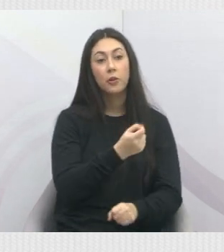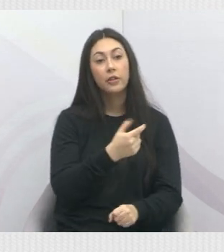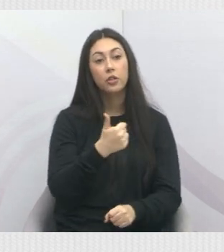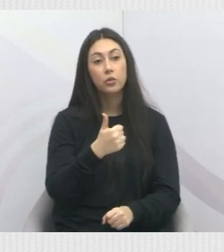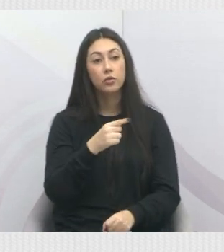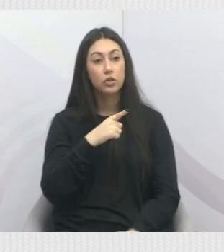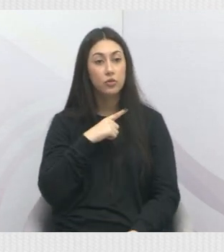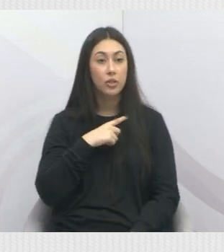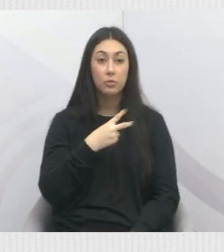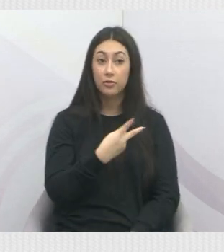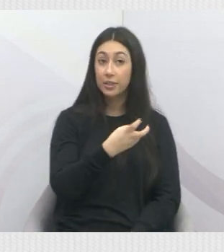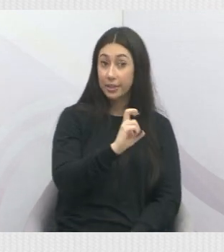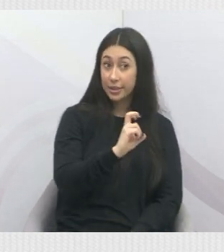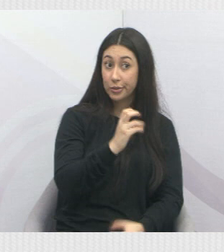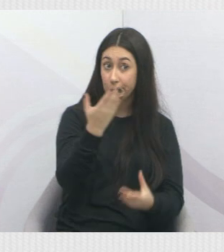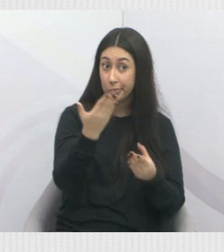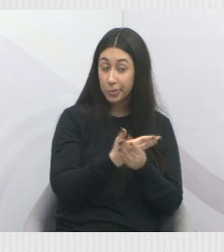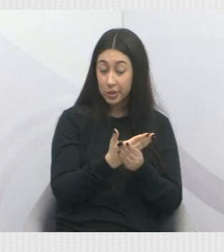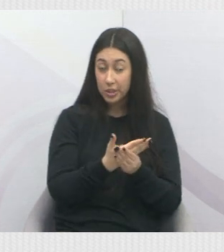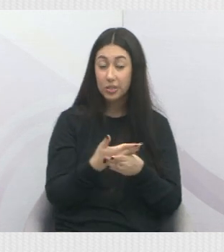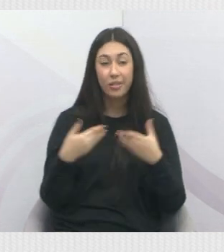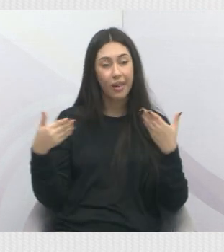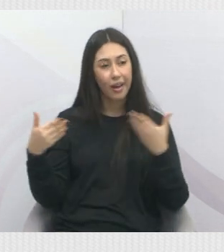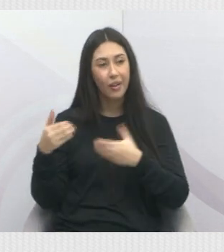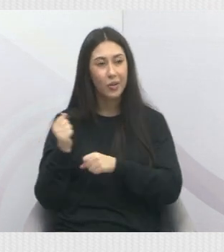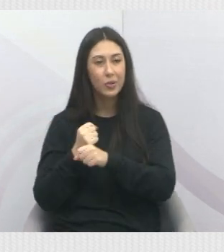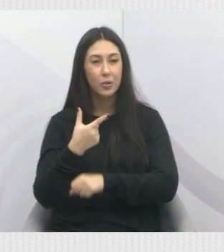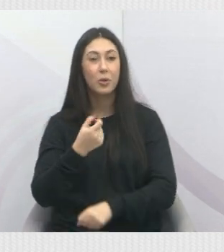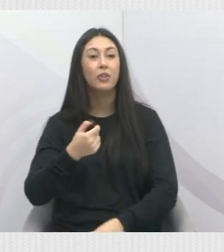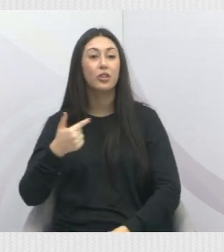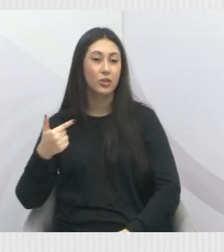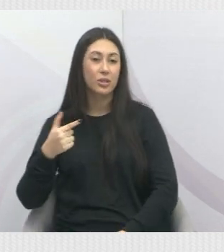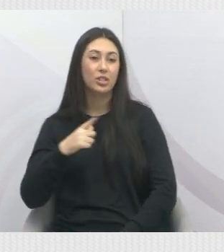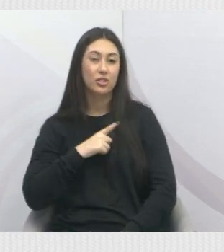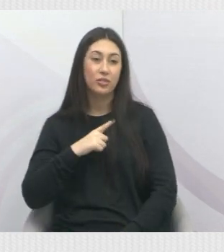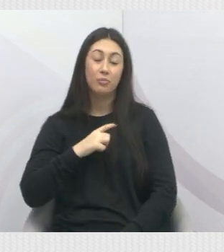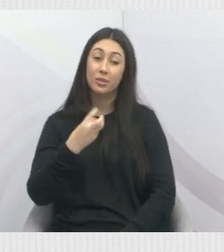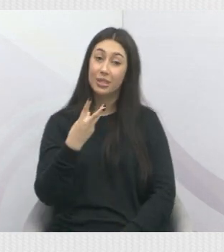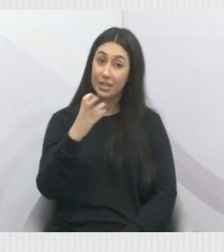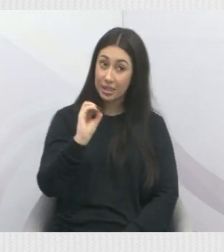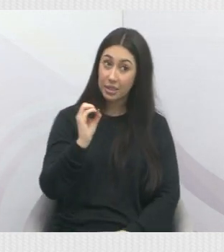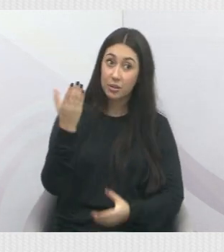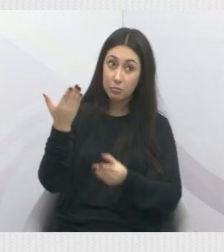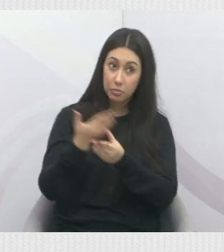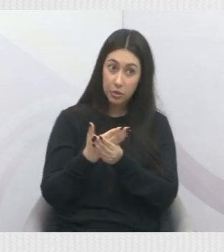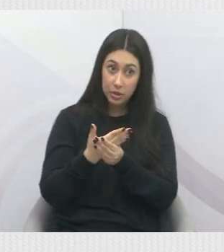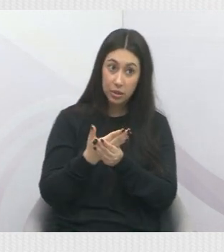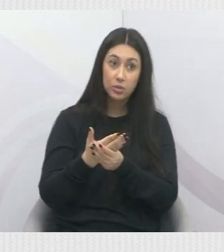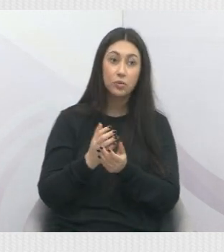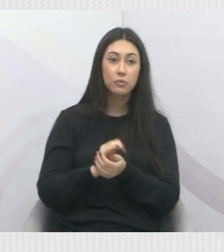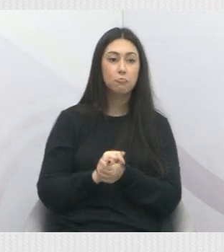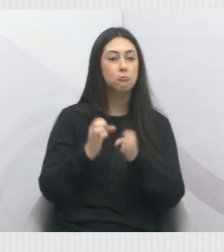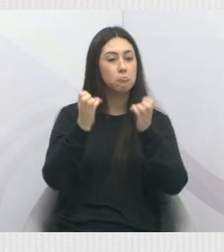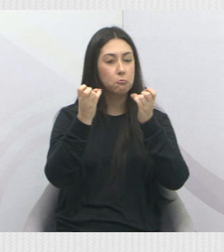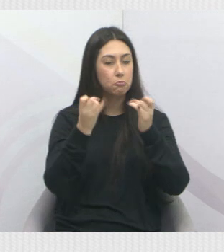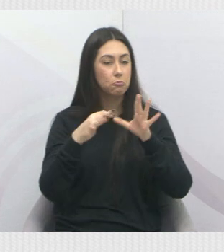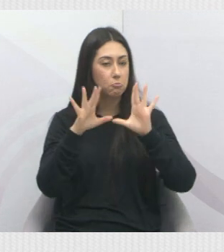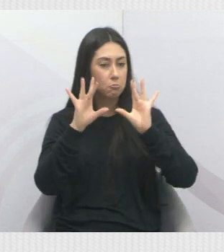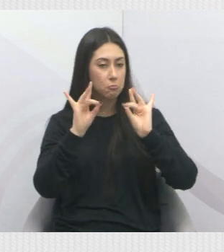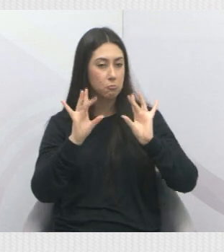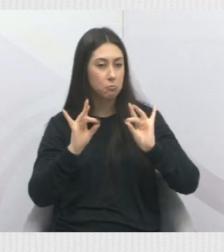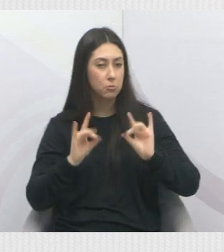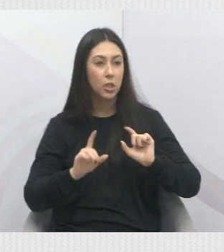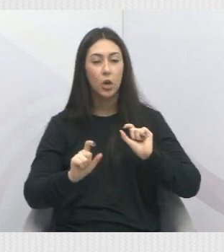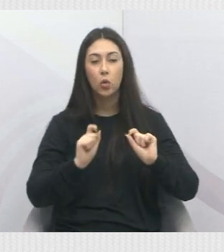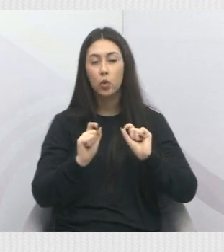tivemos 25 processos no primeiro quadrimestre, agora em 2022, 30 processos. E aí, estratificados, o que é cumprimento